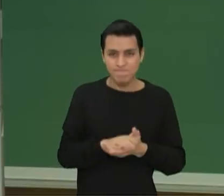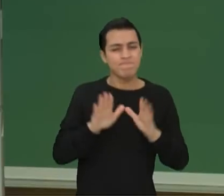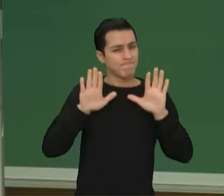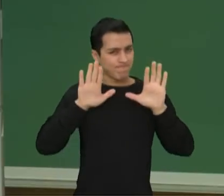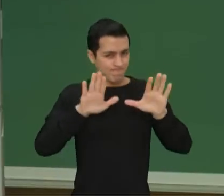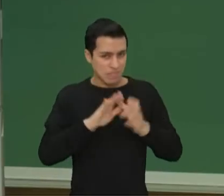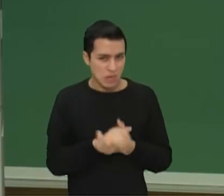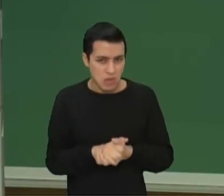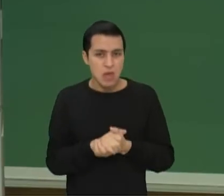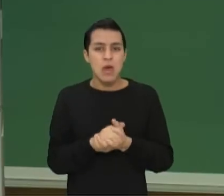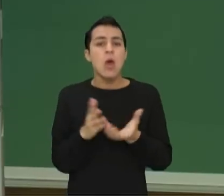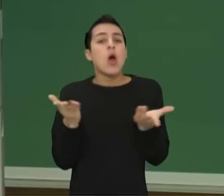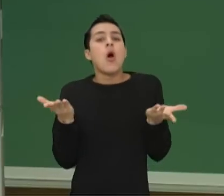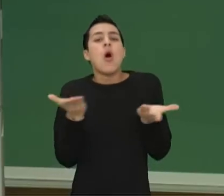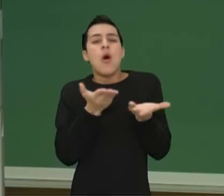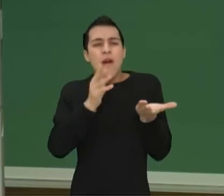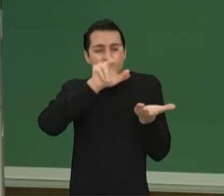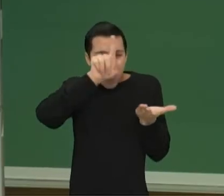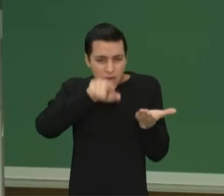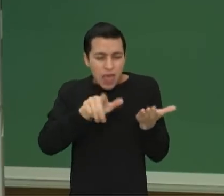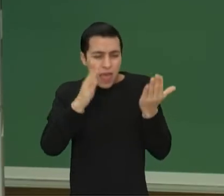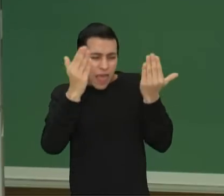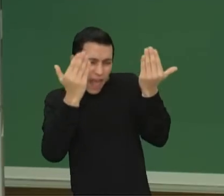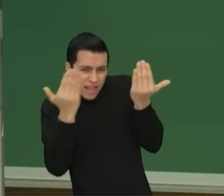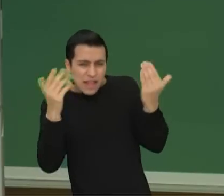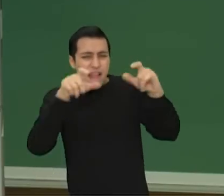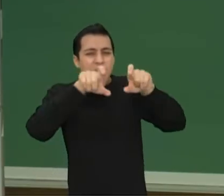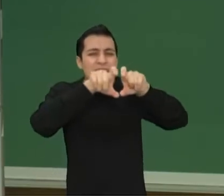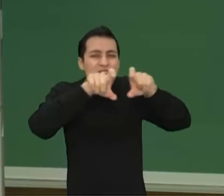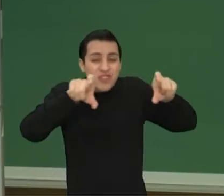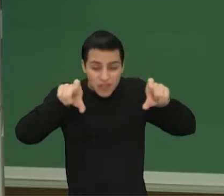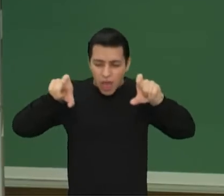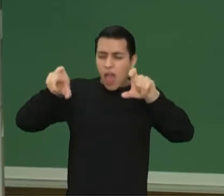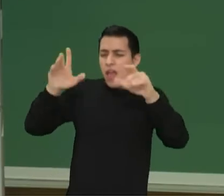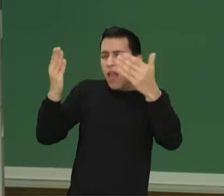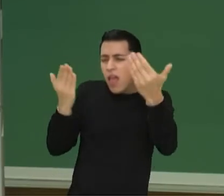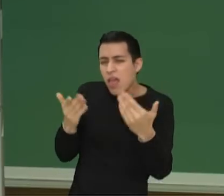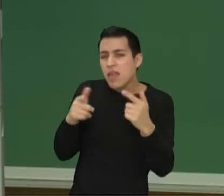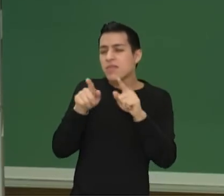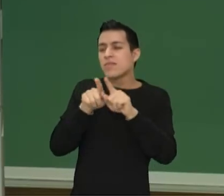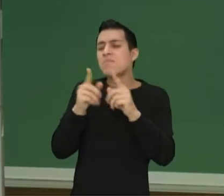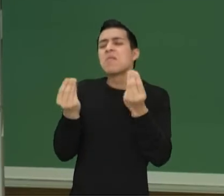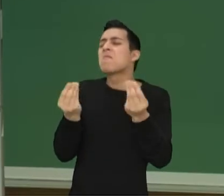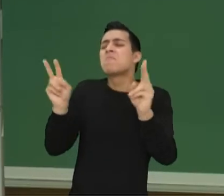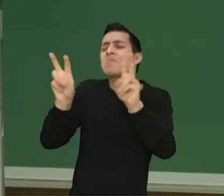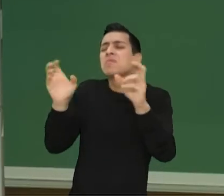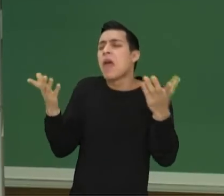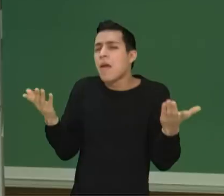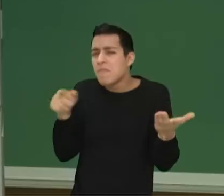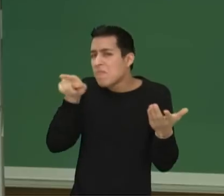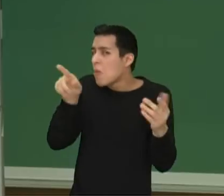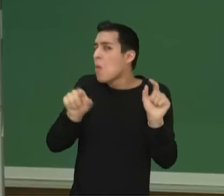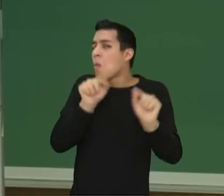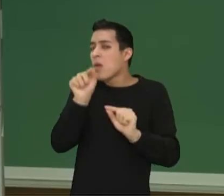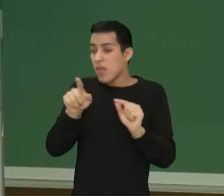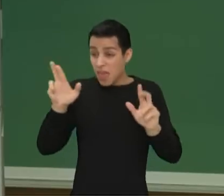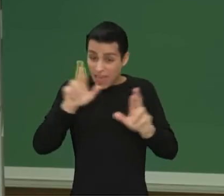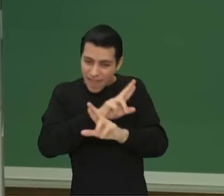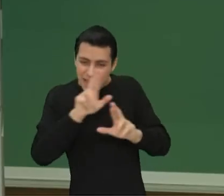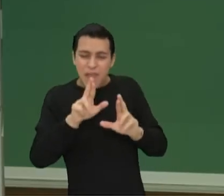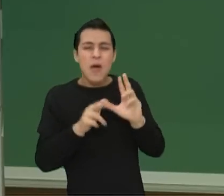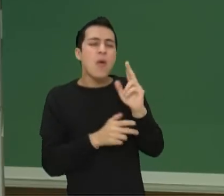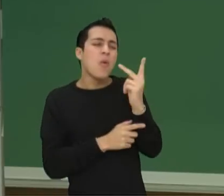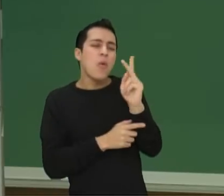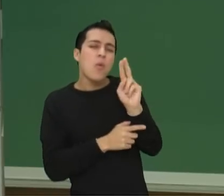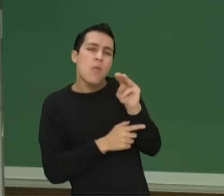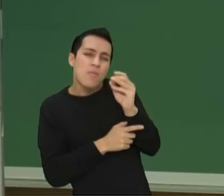Vejamos, nós vamos analisar uma tirinha, vamos verificar o tema dela e também a relação de humor, o